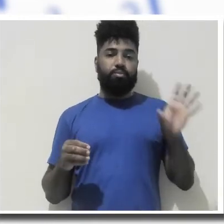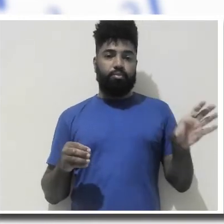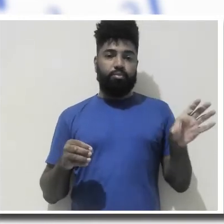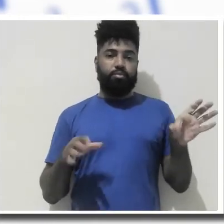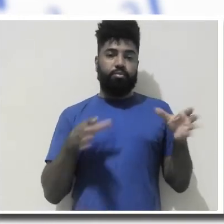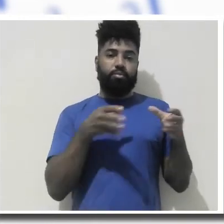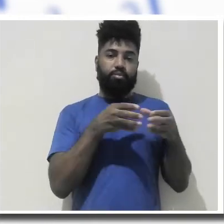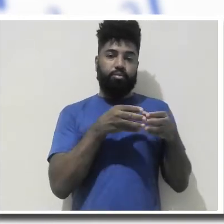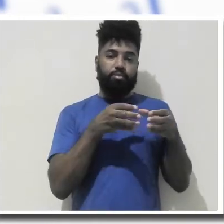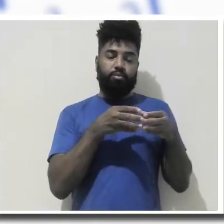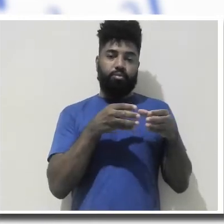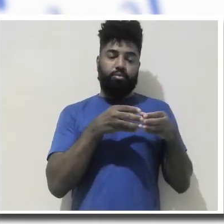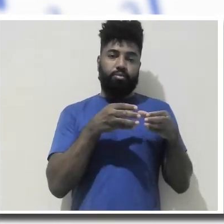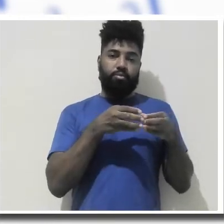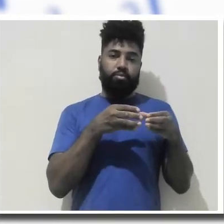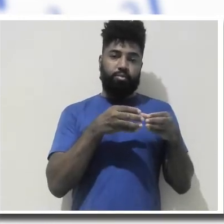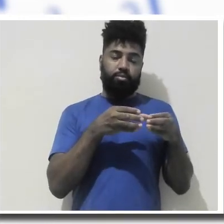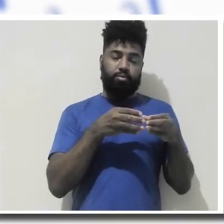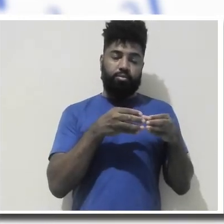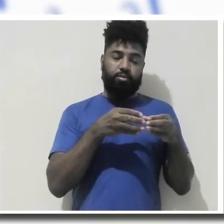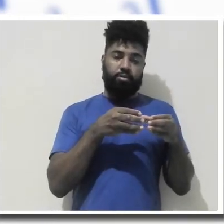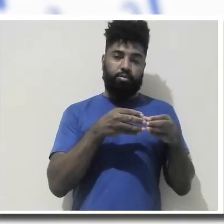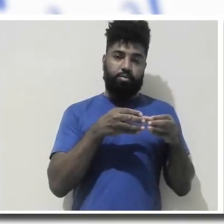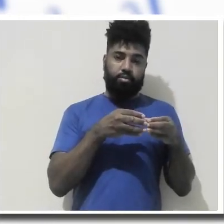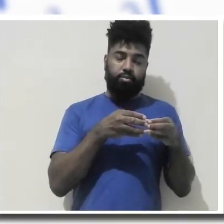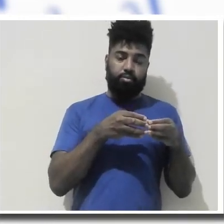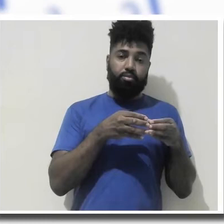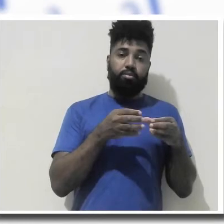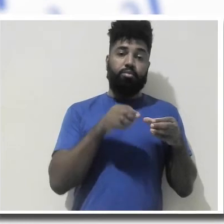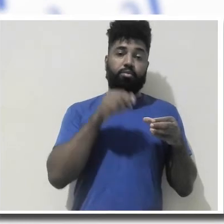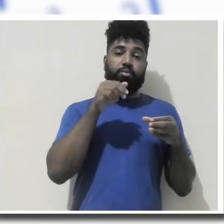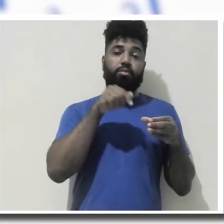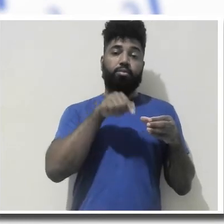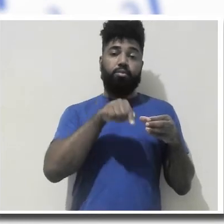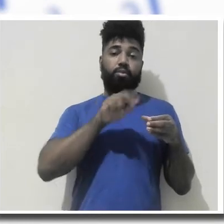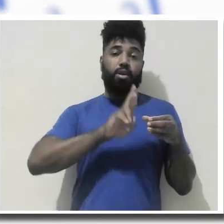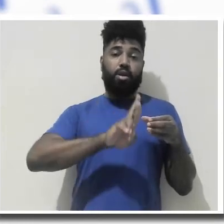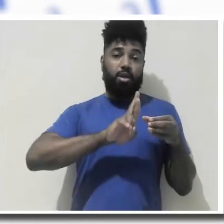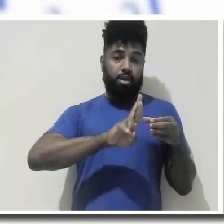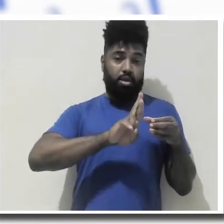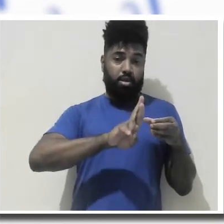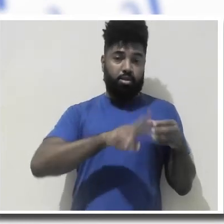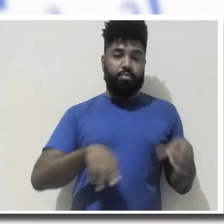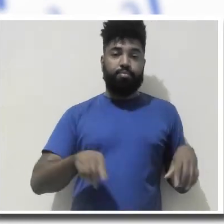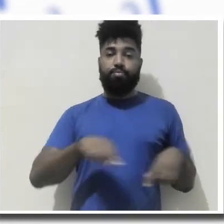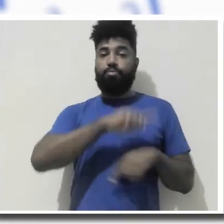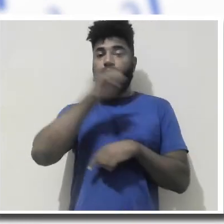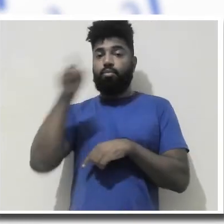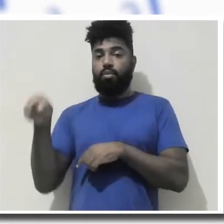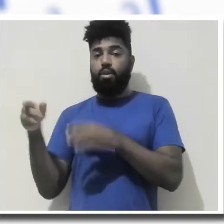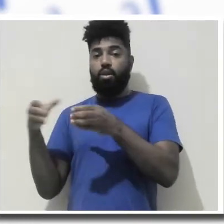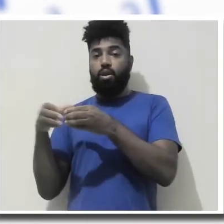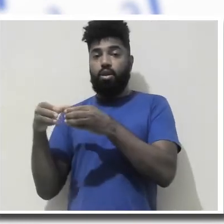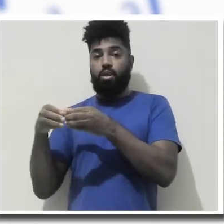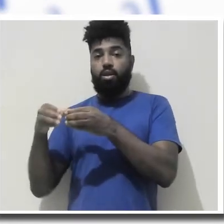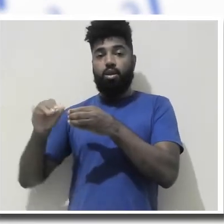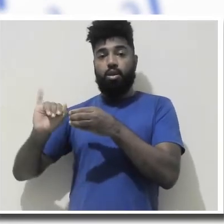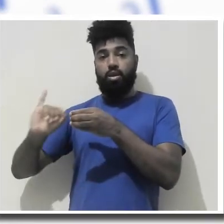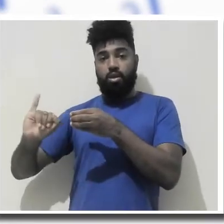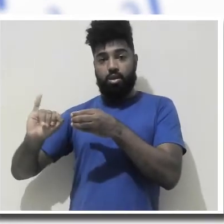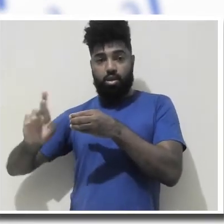conjuntos, o conjunto dos racionais com o